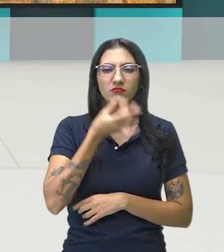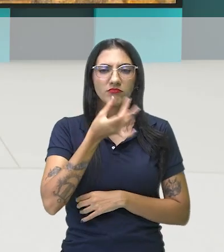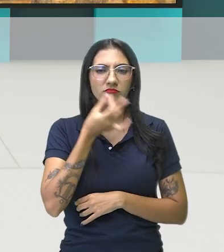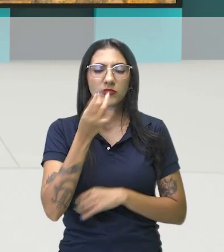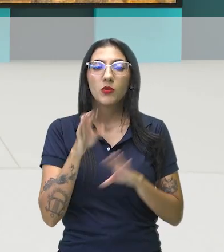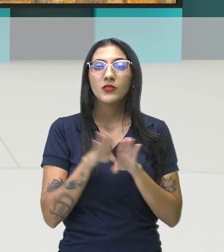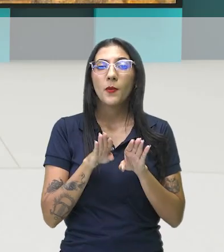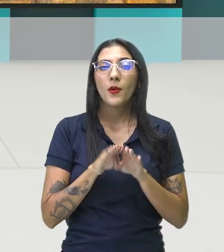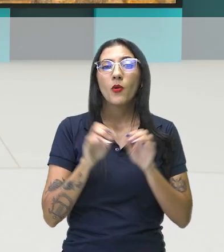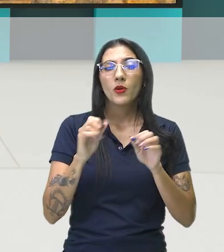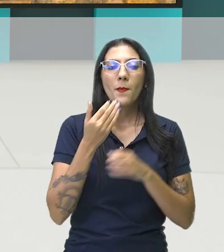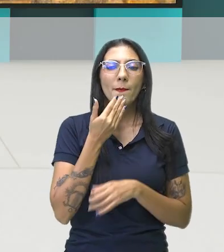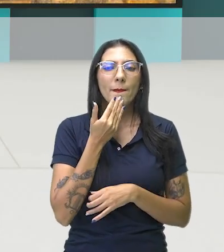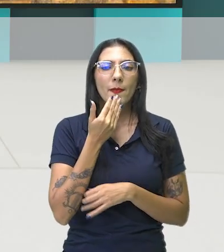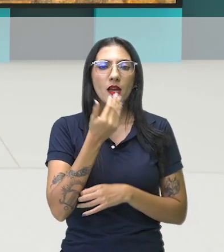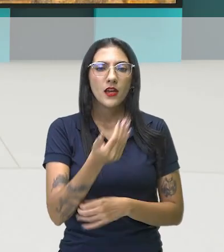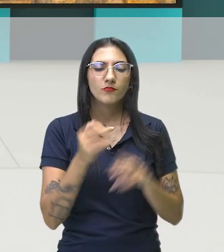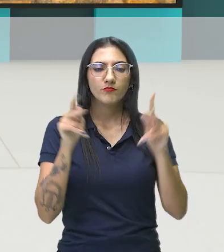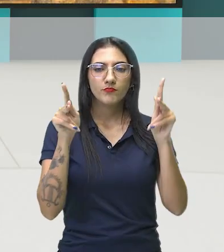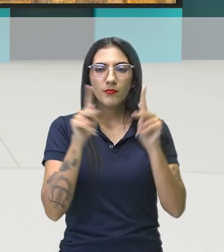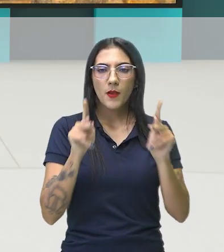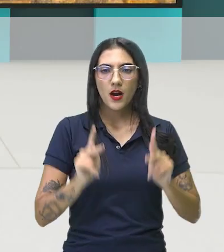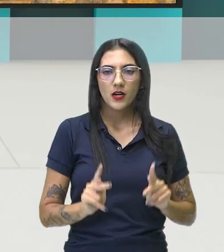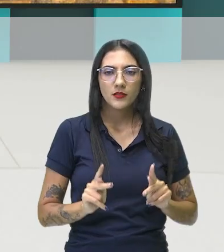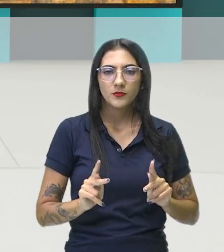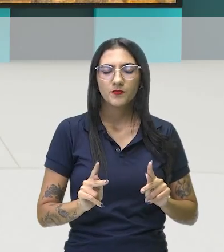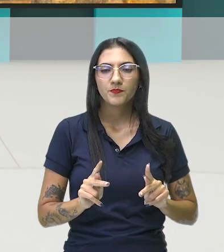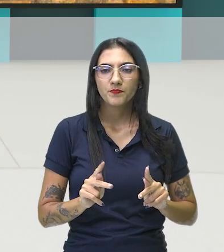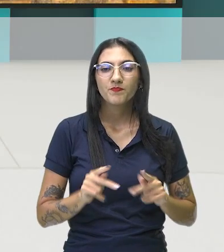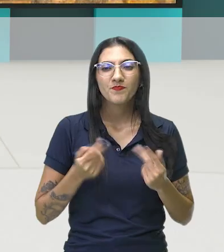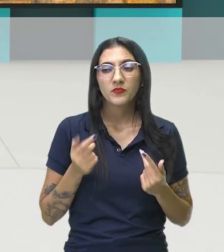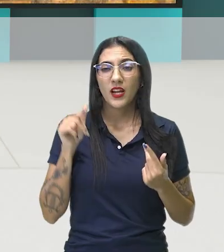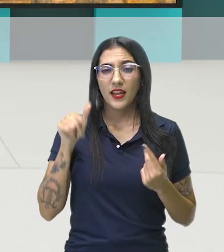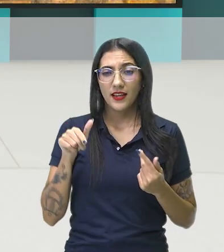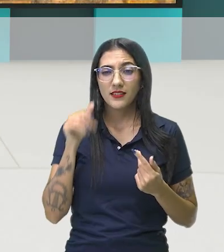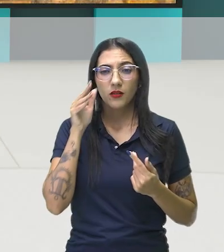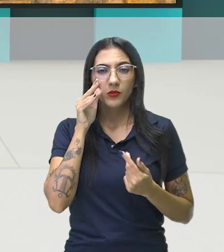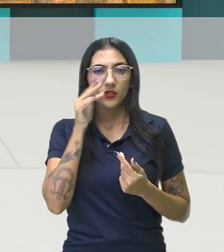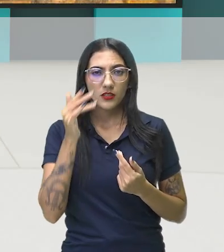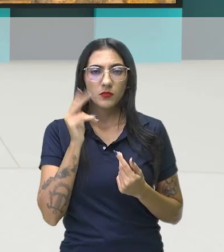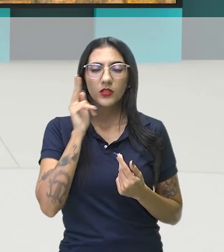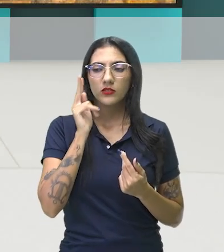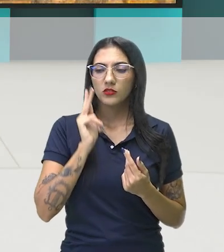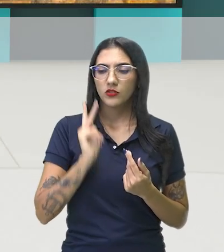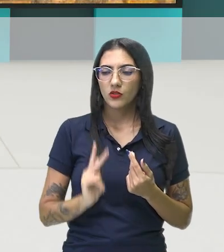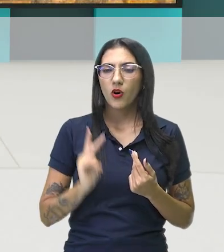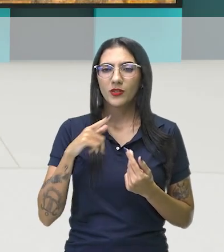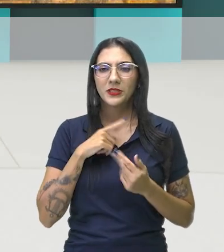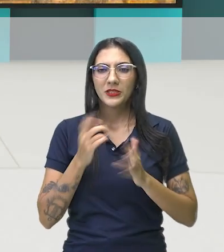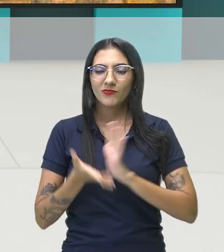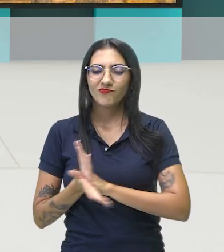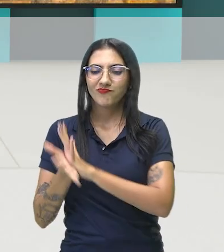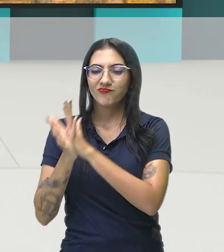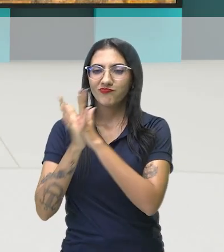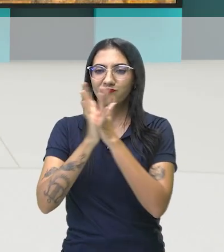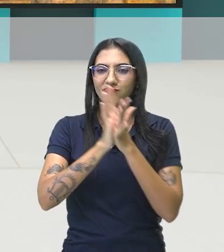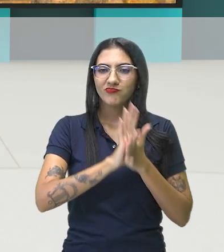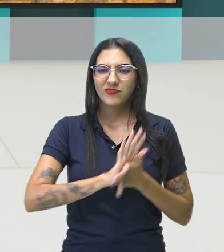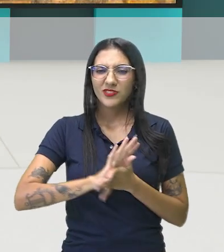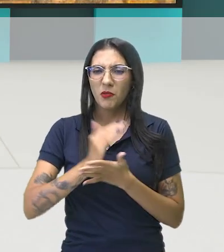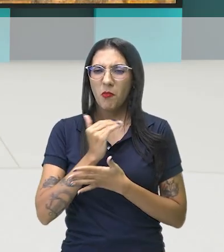apelo à paz. Esse evento resultou em centenas de mortes e uma destruição